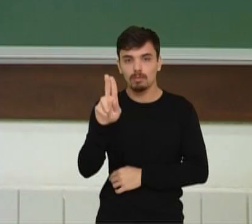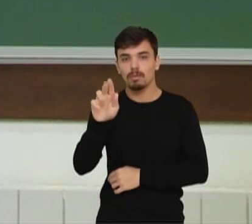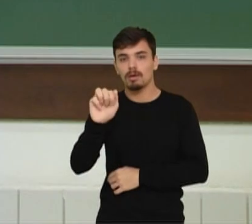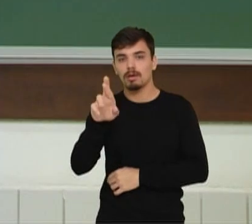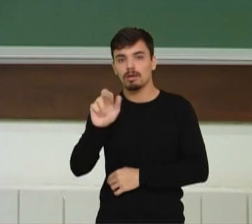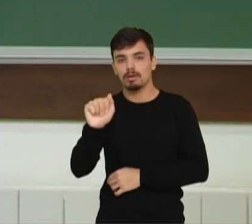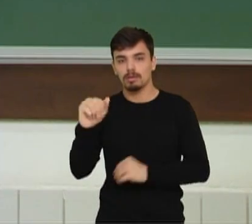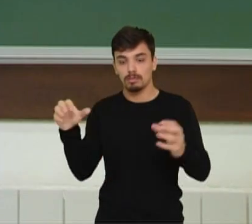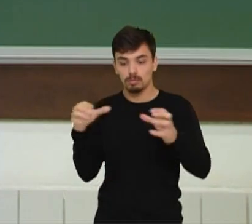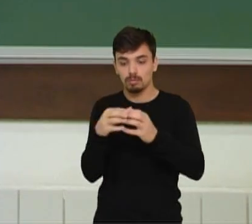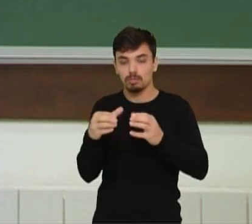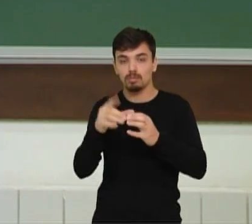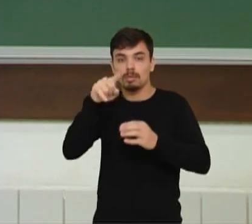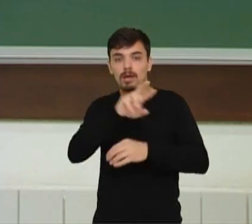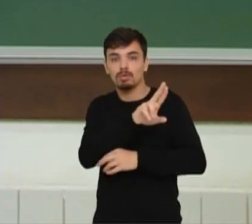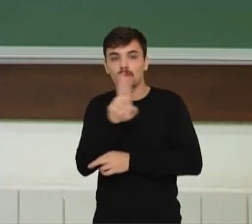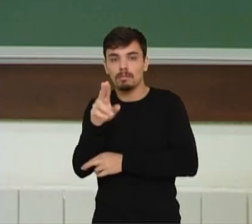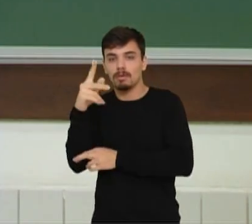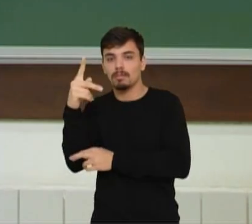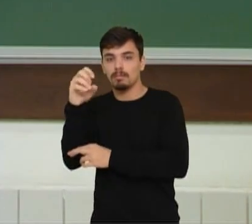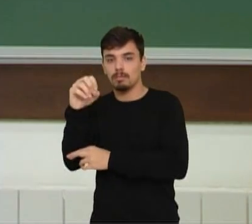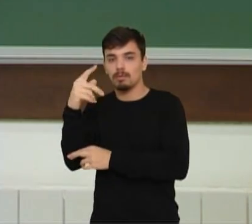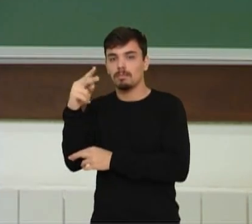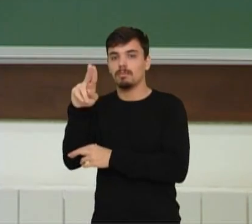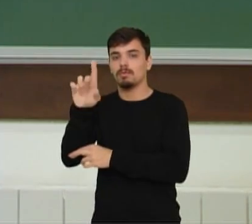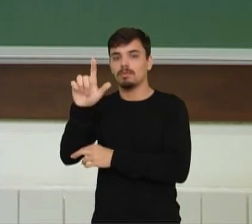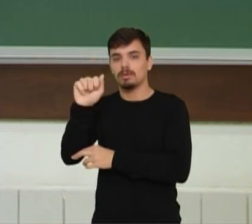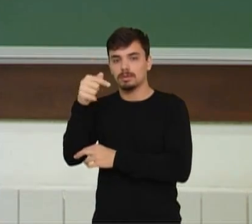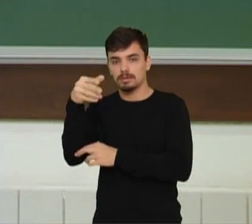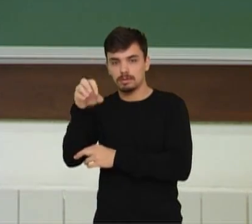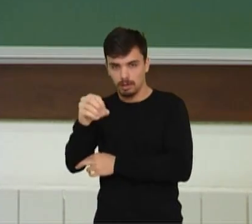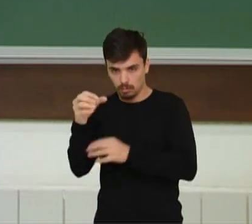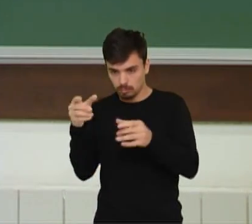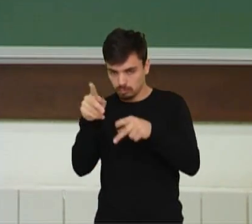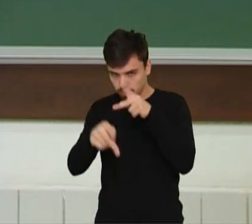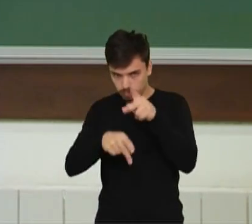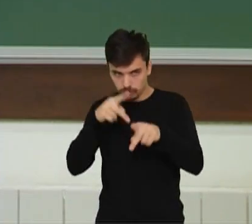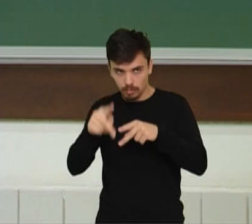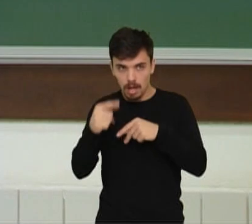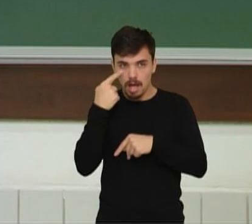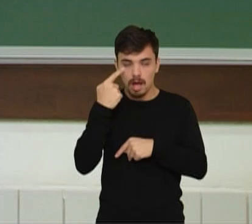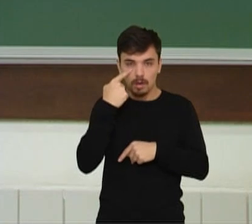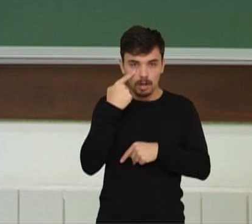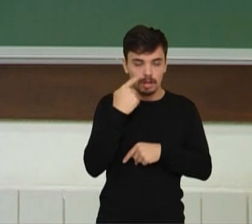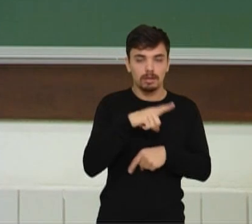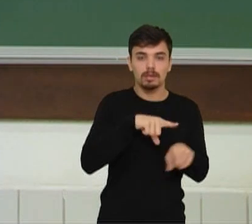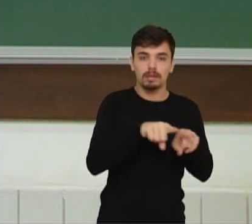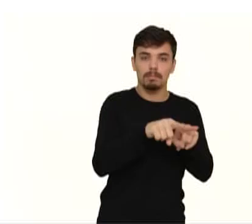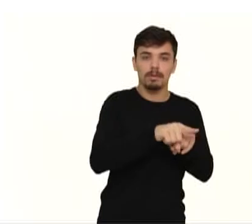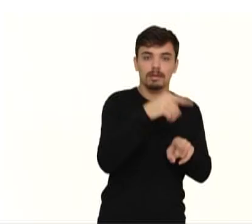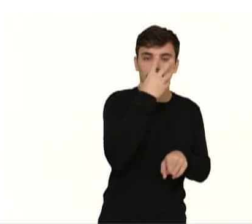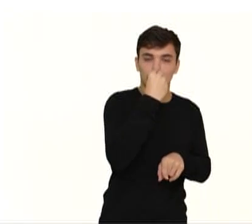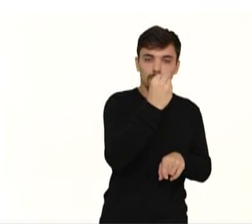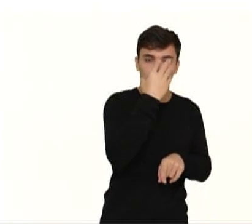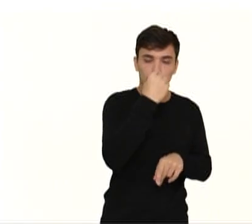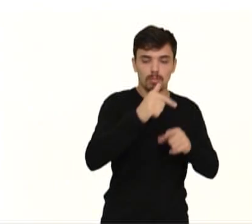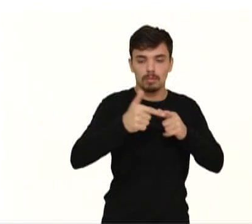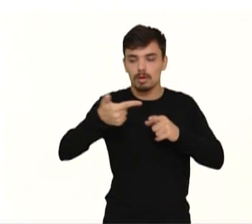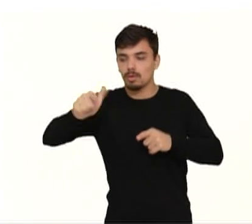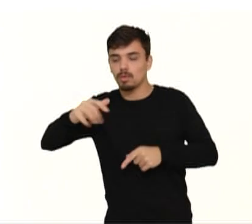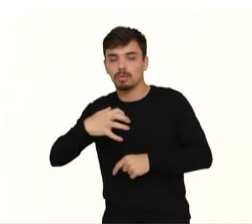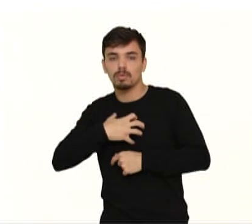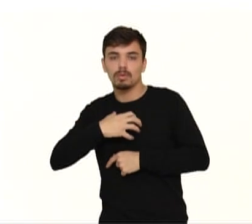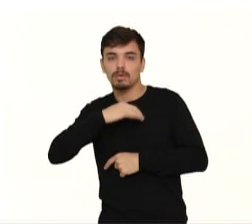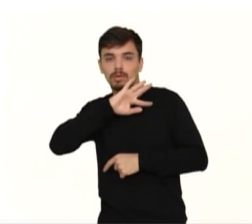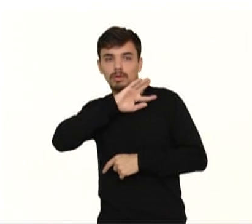de população. Quando eu considero, além do lobo-guará, os outros seres vivos que tem naquela região, por exemplo, né,